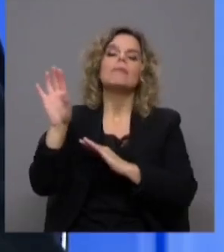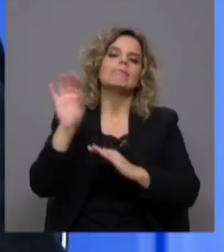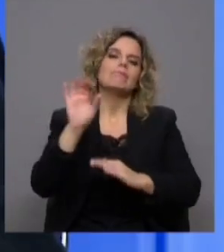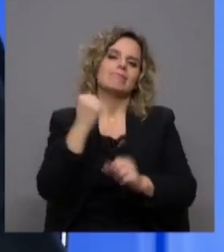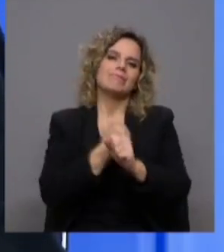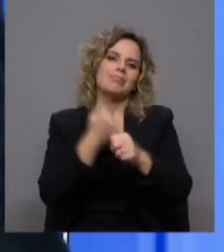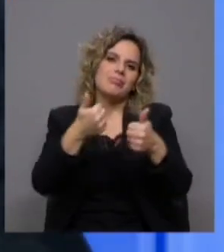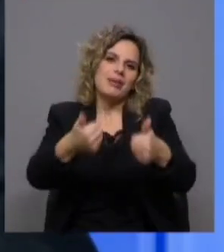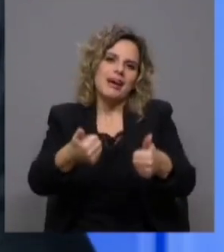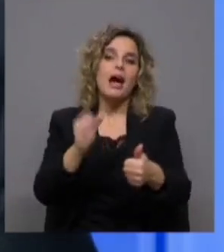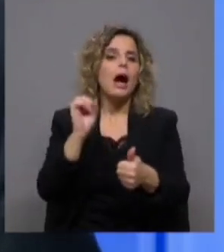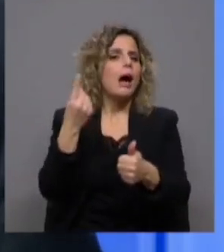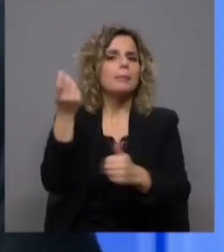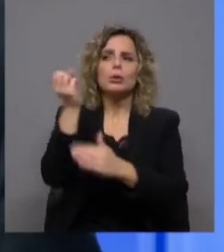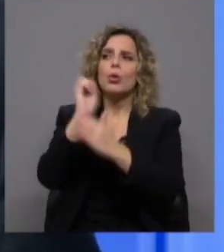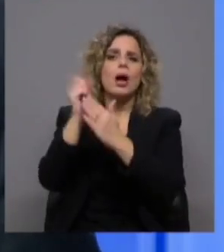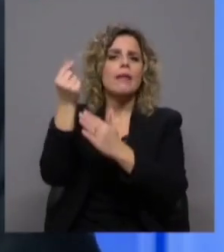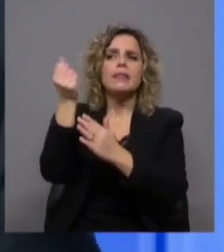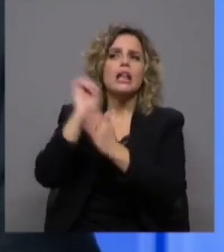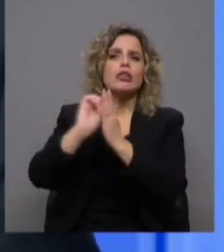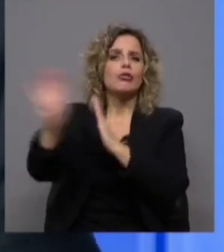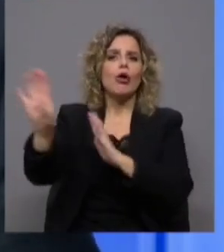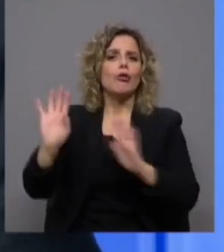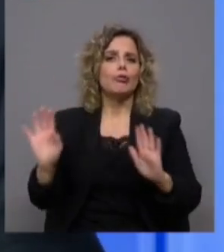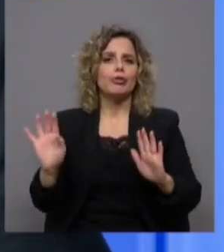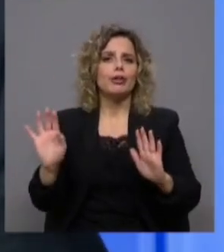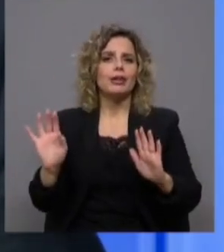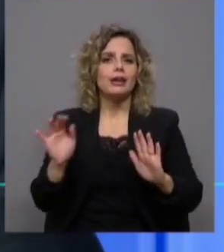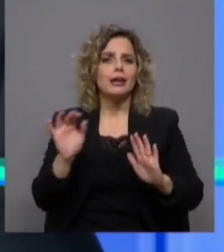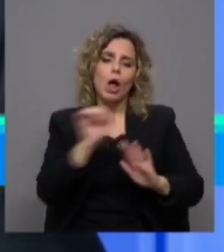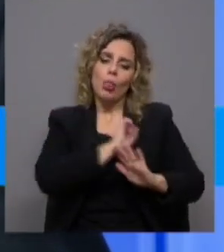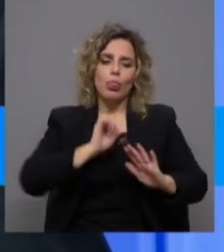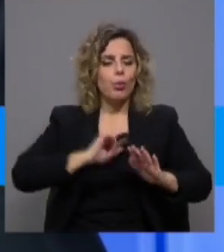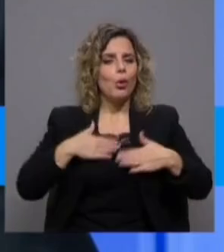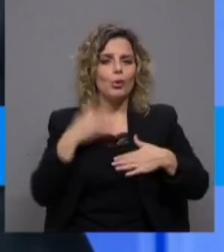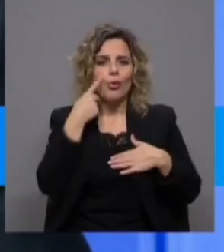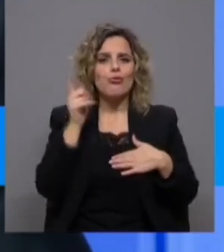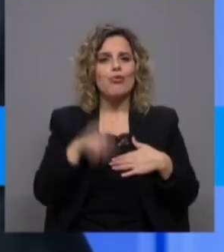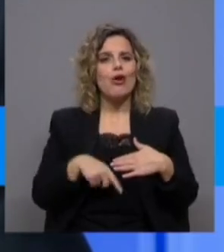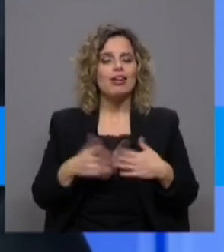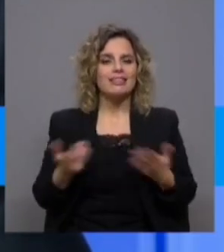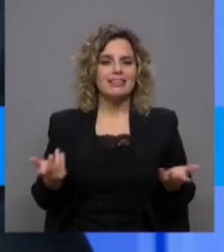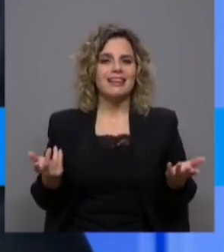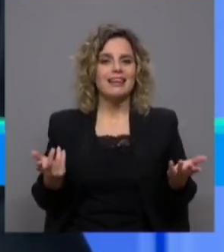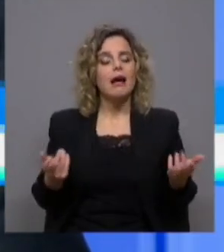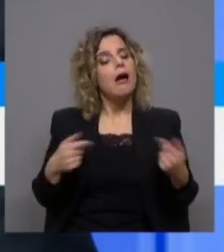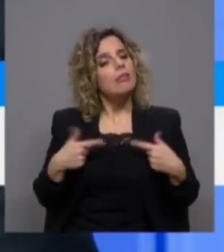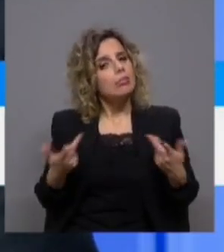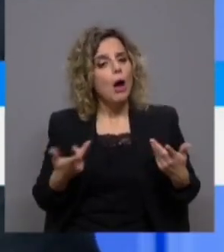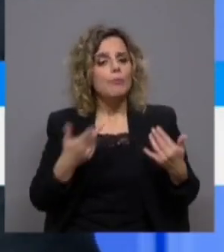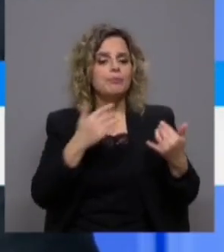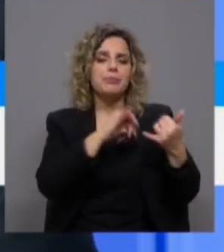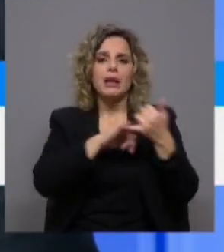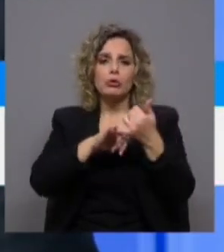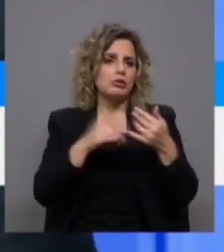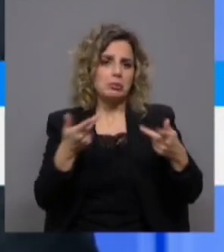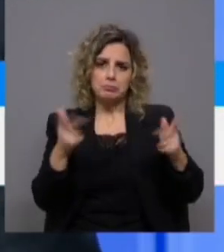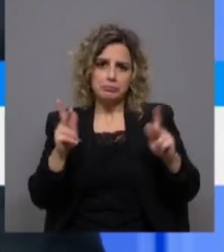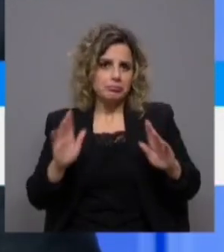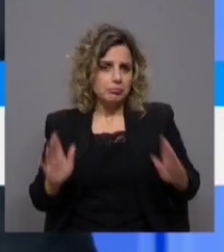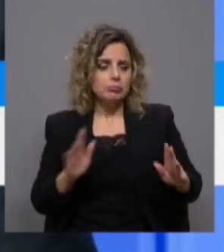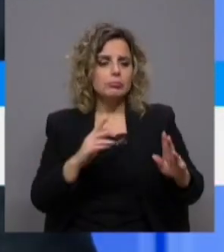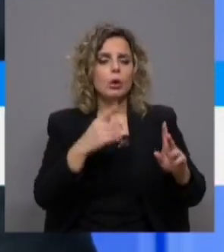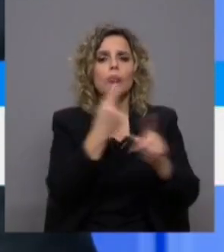confiram devolver o dinheiro e voltaram a ser donos dos seus próprios decisões e a luz todas as ficou livro de fazer associações inclusivamente